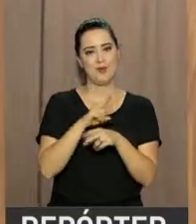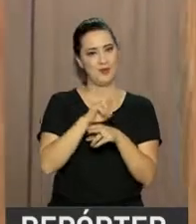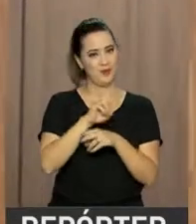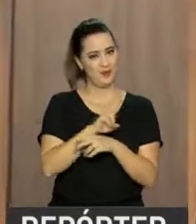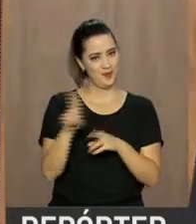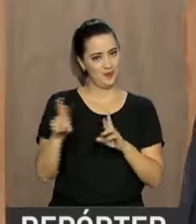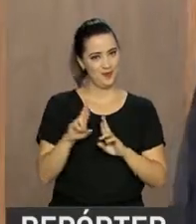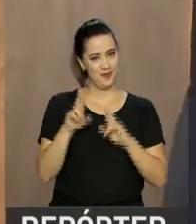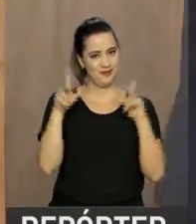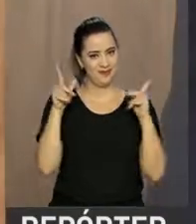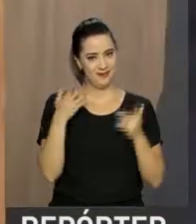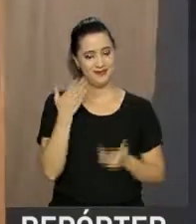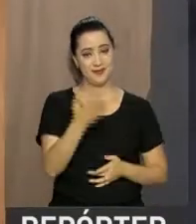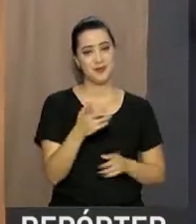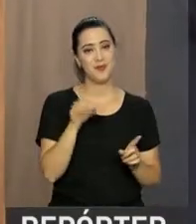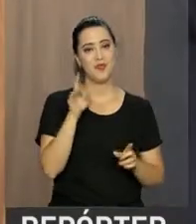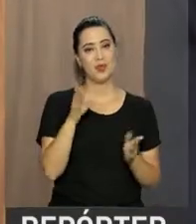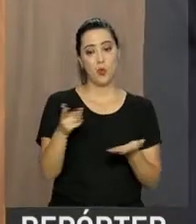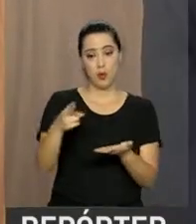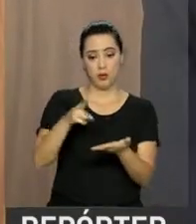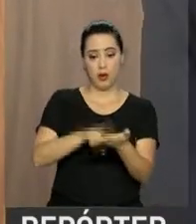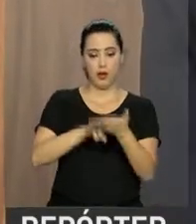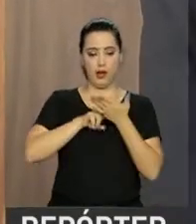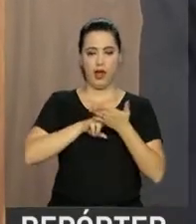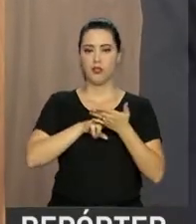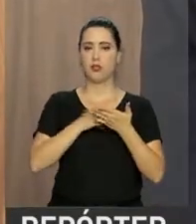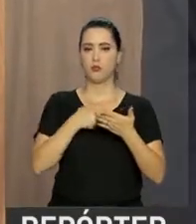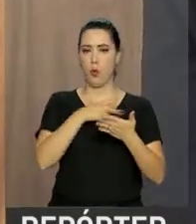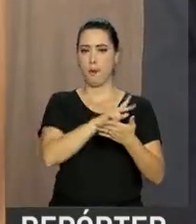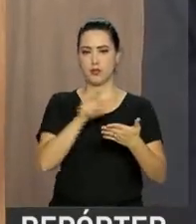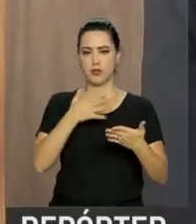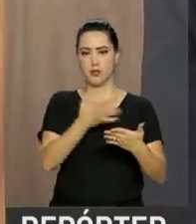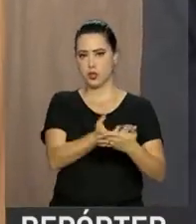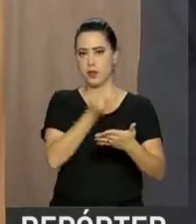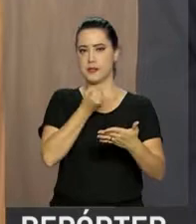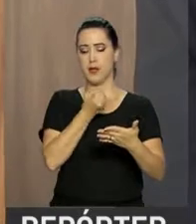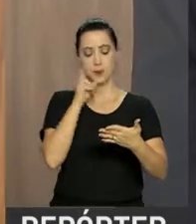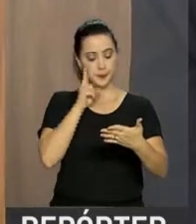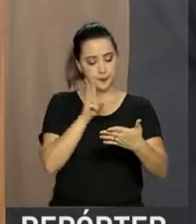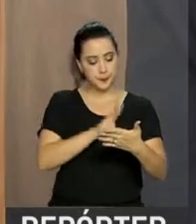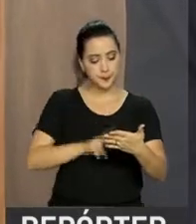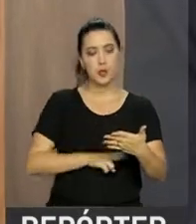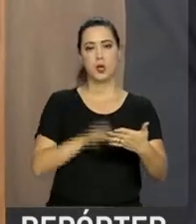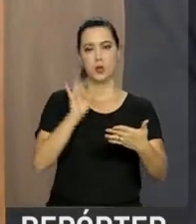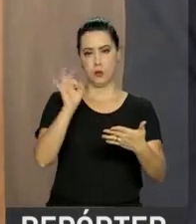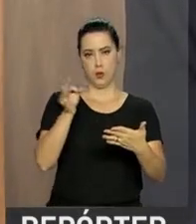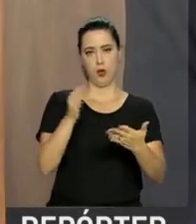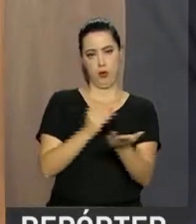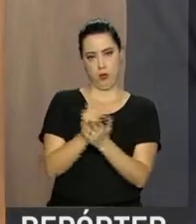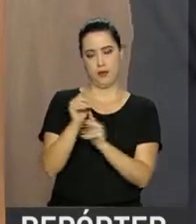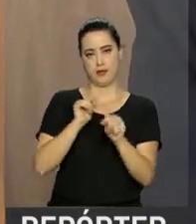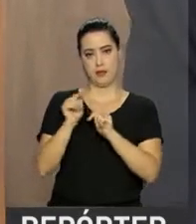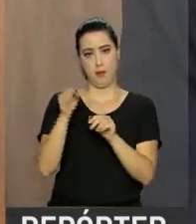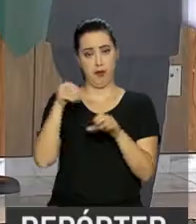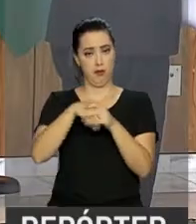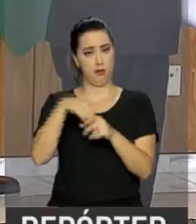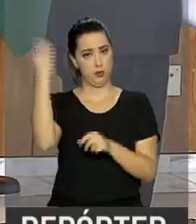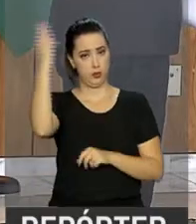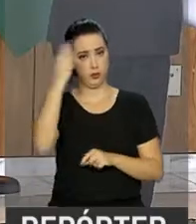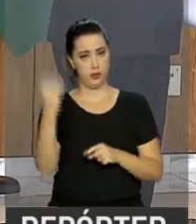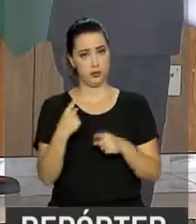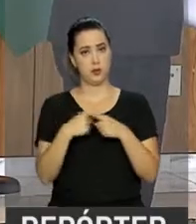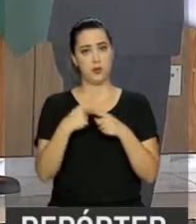recebidas pelo presidente é que os embaixadores podem iniciar os trabalhos oficialmente junto ao governo brasileiro e por que esses documentos